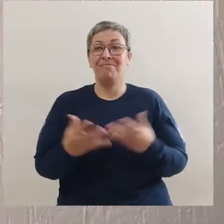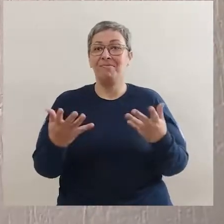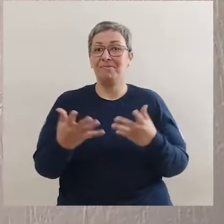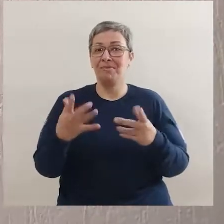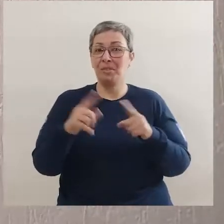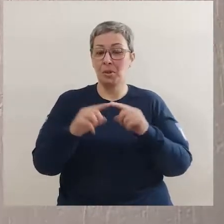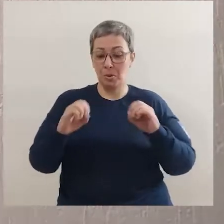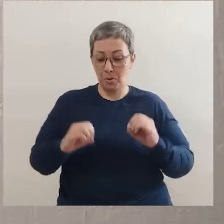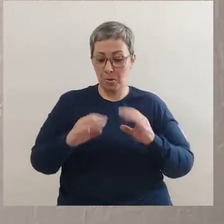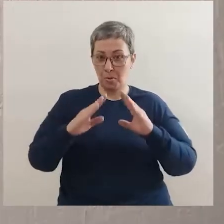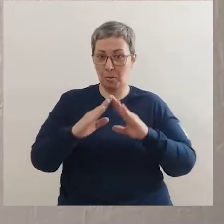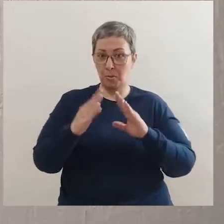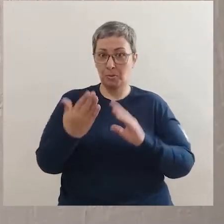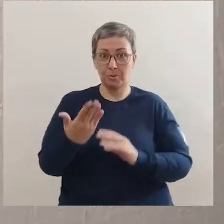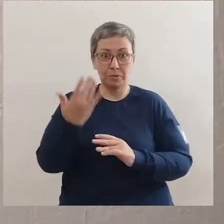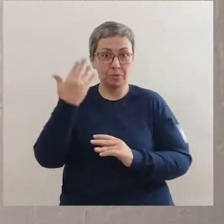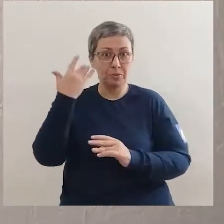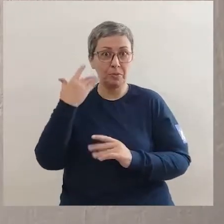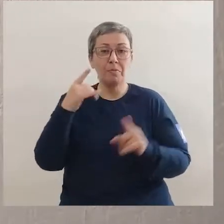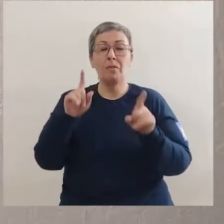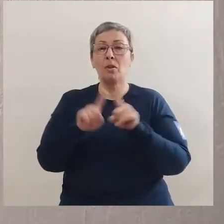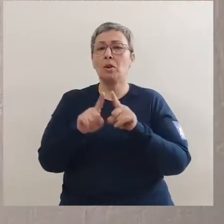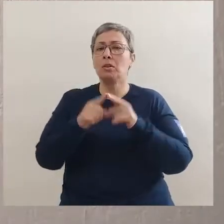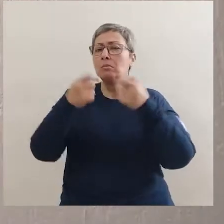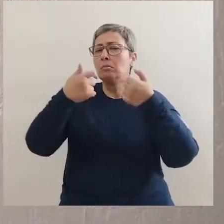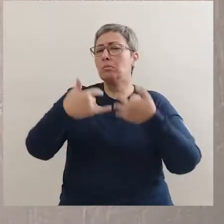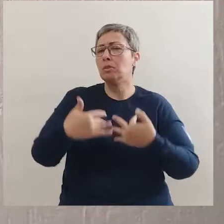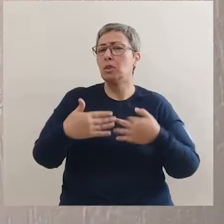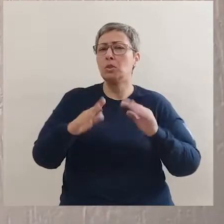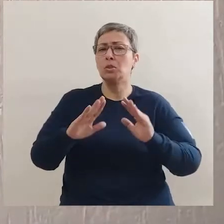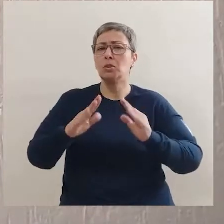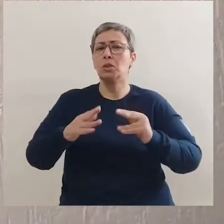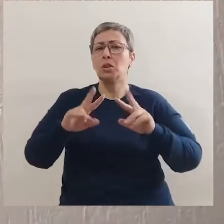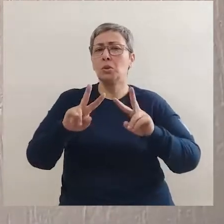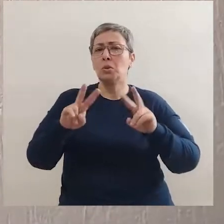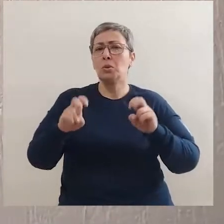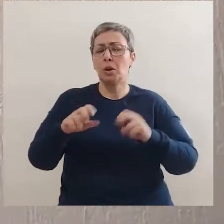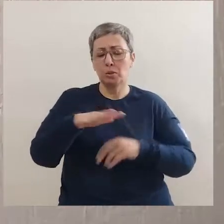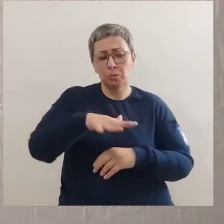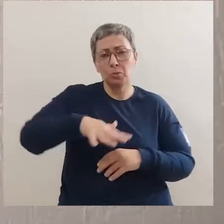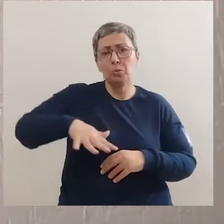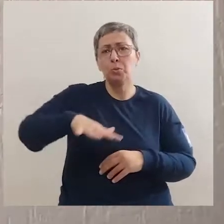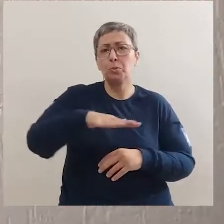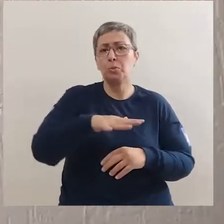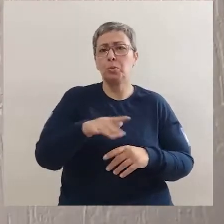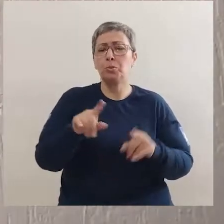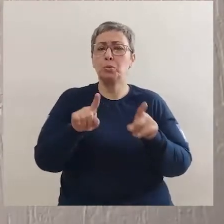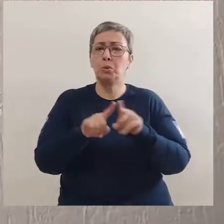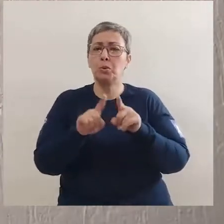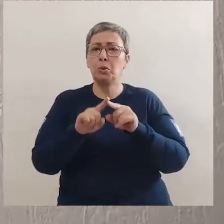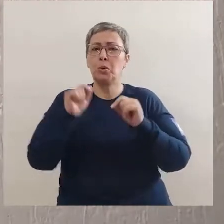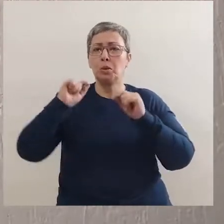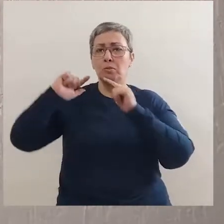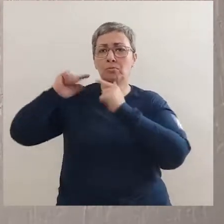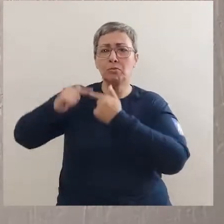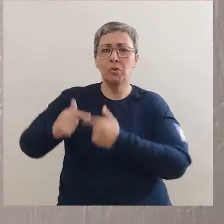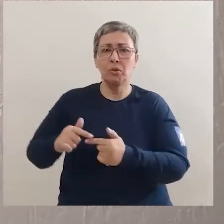programas anteriores, nós falamos sobre territórios, trajetórias de vida,